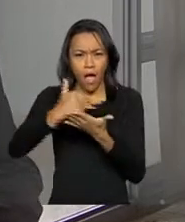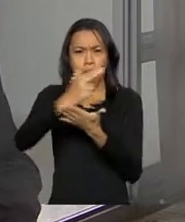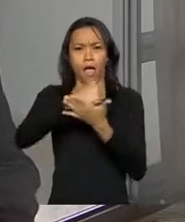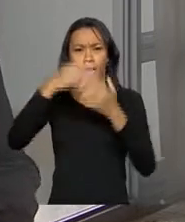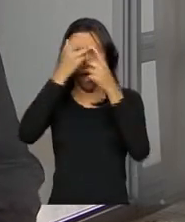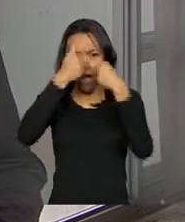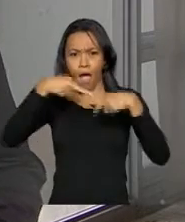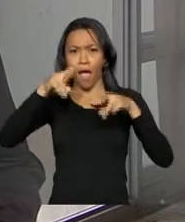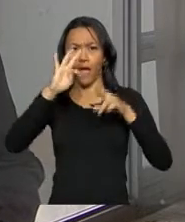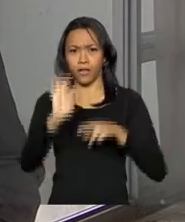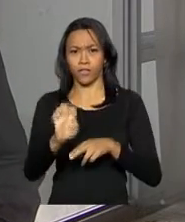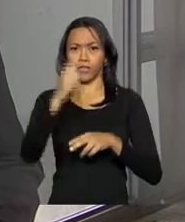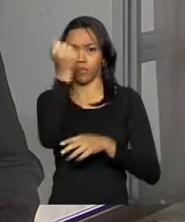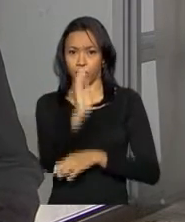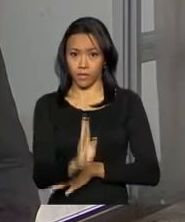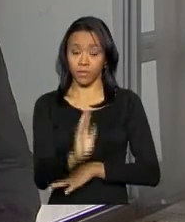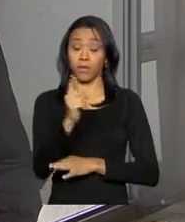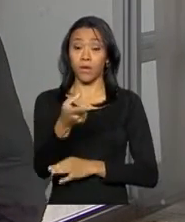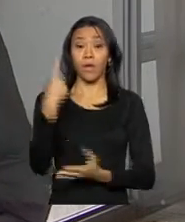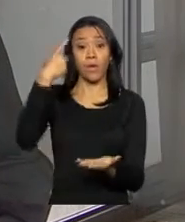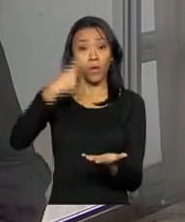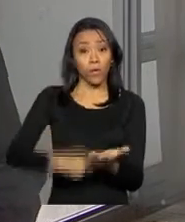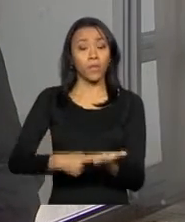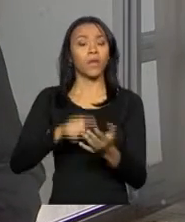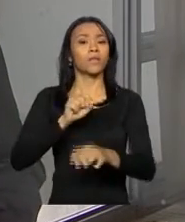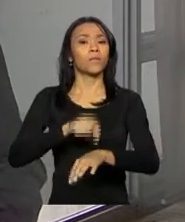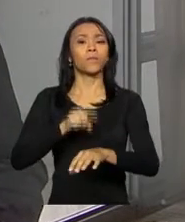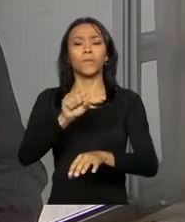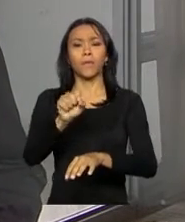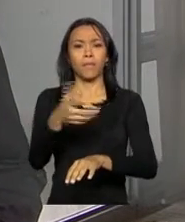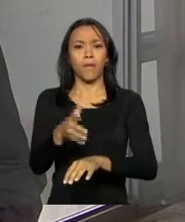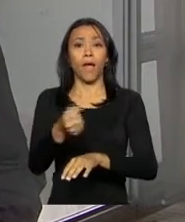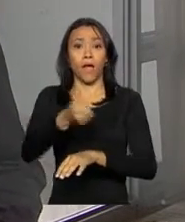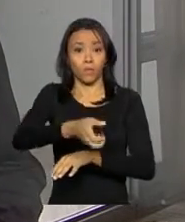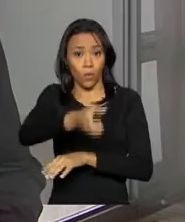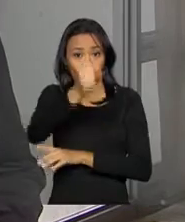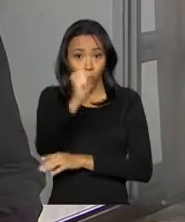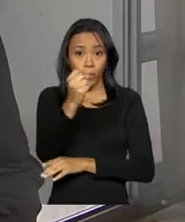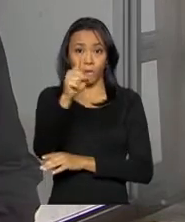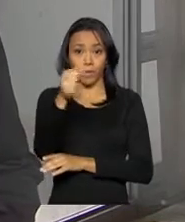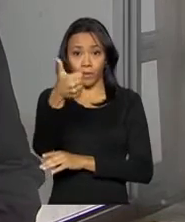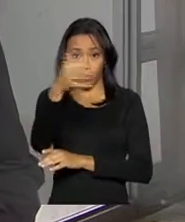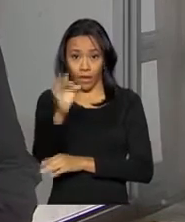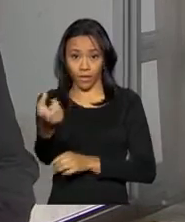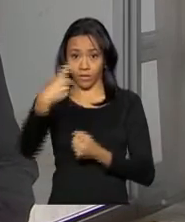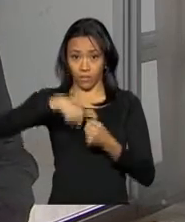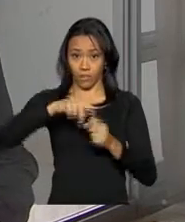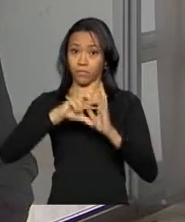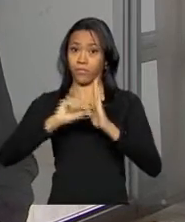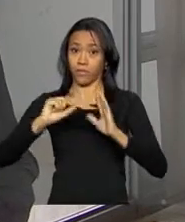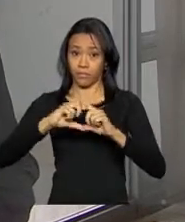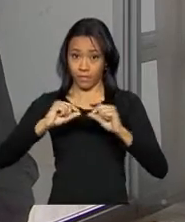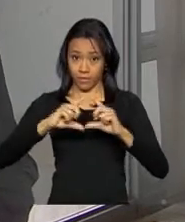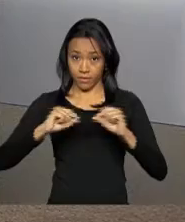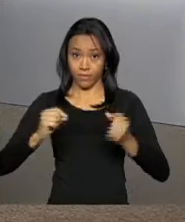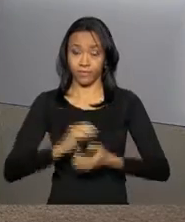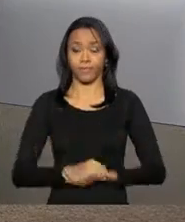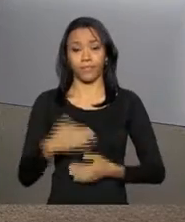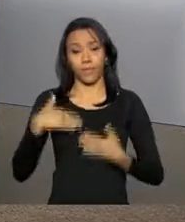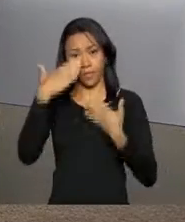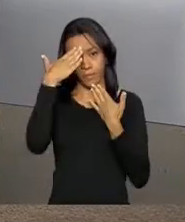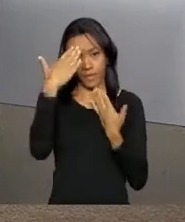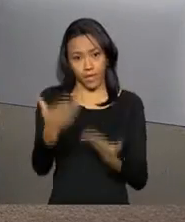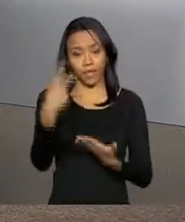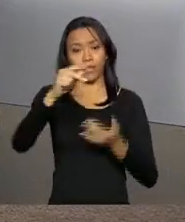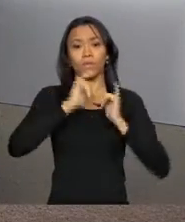presidenta aqui para Brasília está marcado para acontecer às 8 e 10 da noite. Daniele. Obrigada, Leandro, pelas